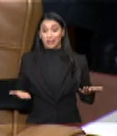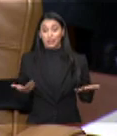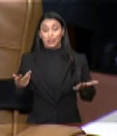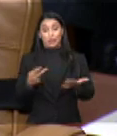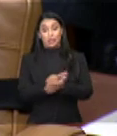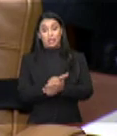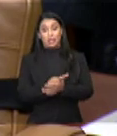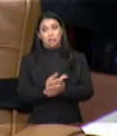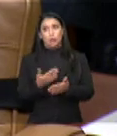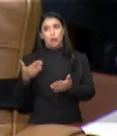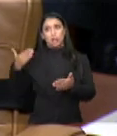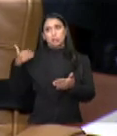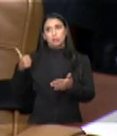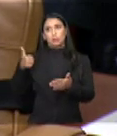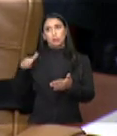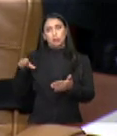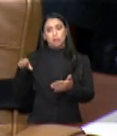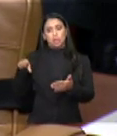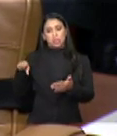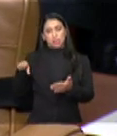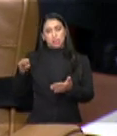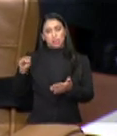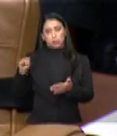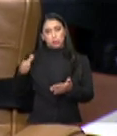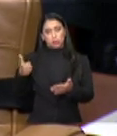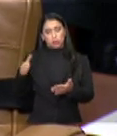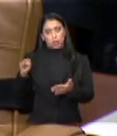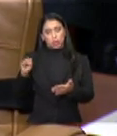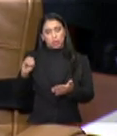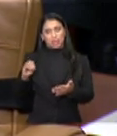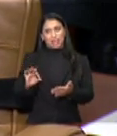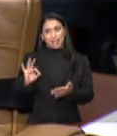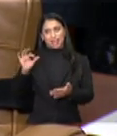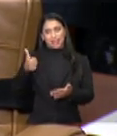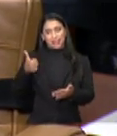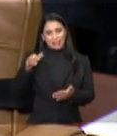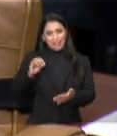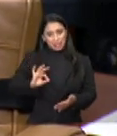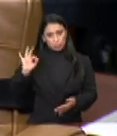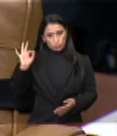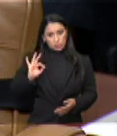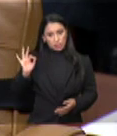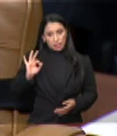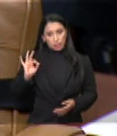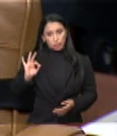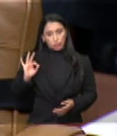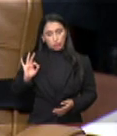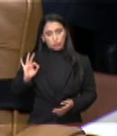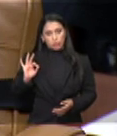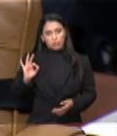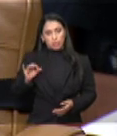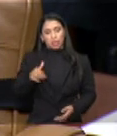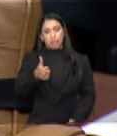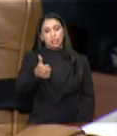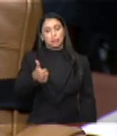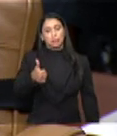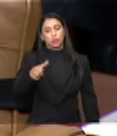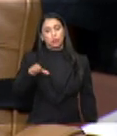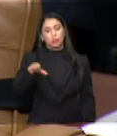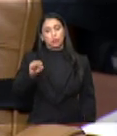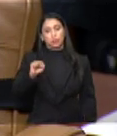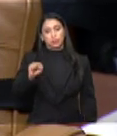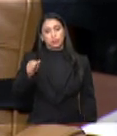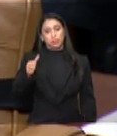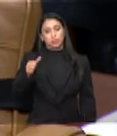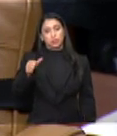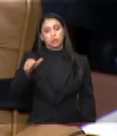até 1880 era de 10% da população brasileira, em 1880, a